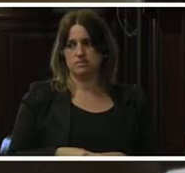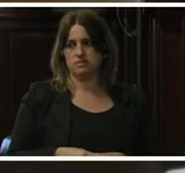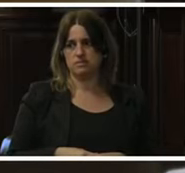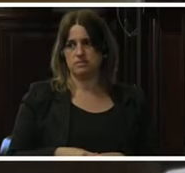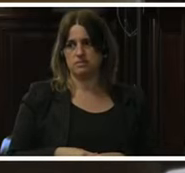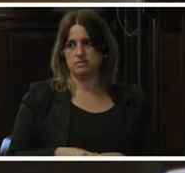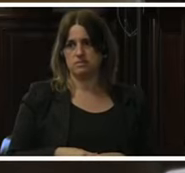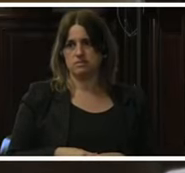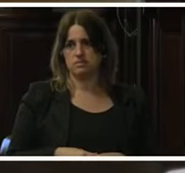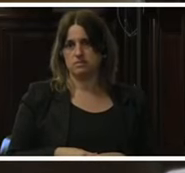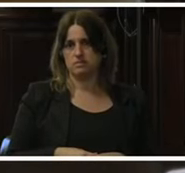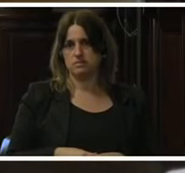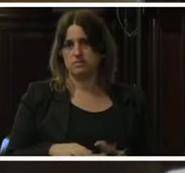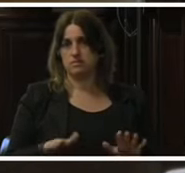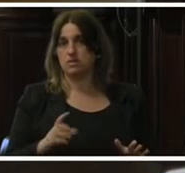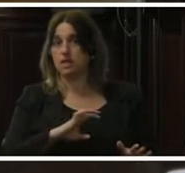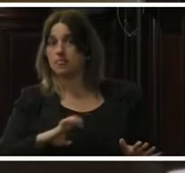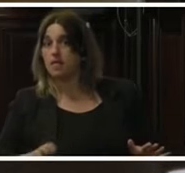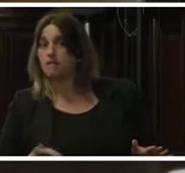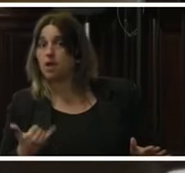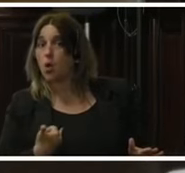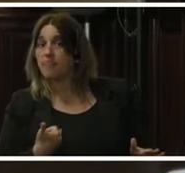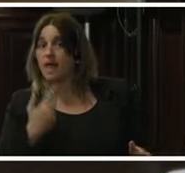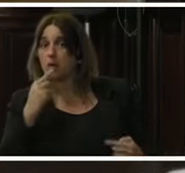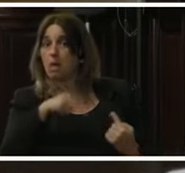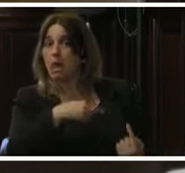e de partilha está um comentário